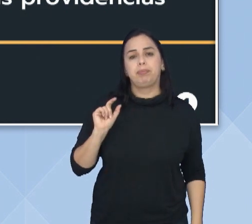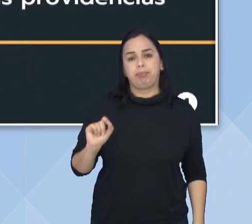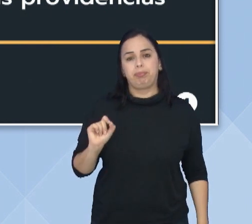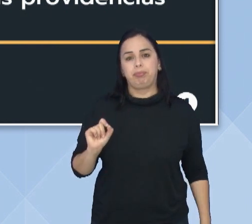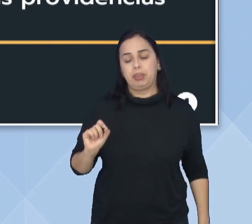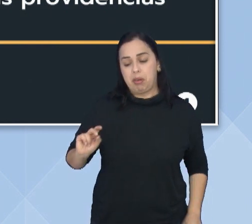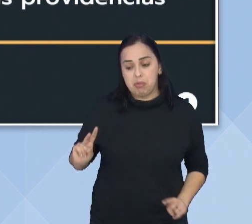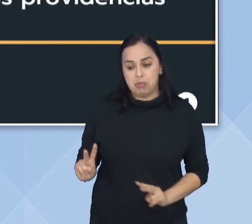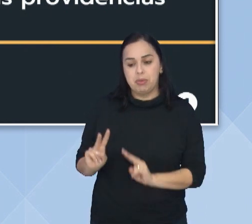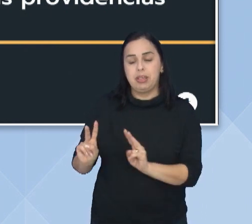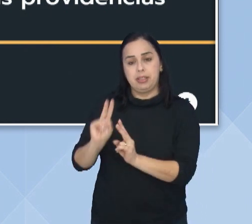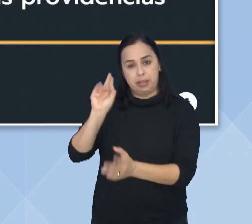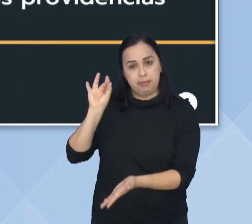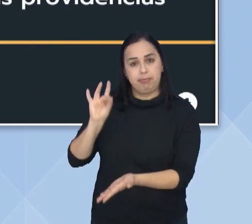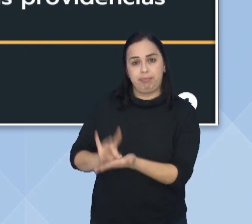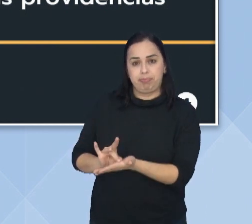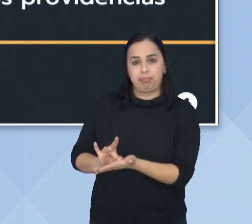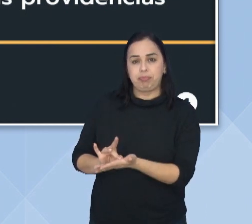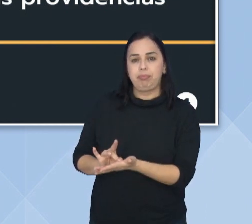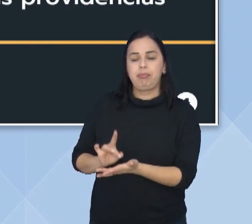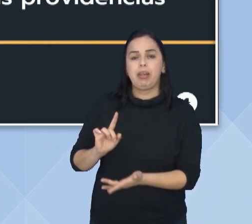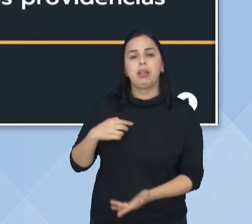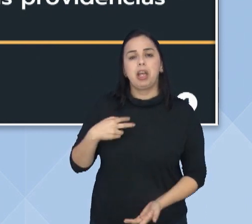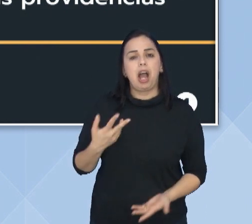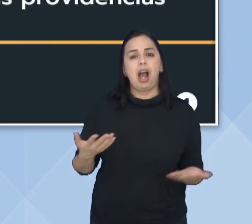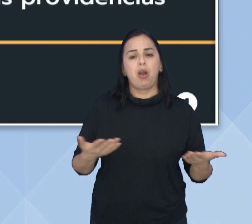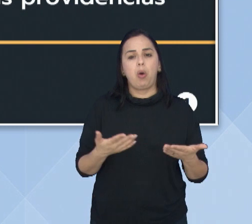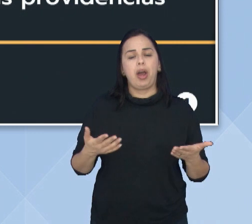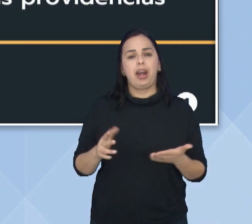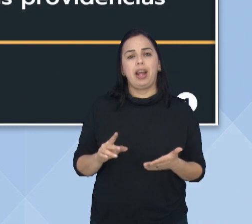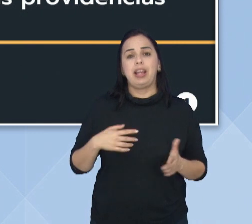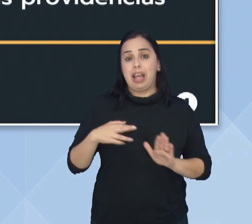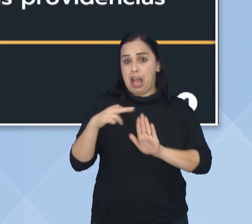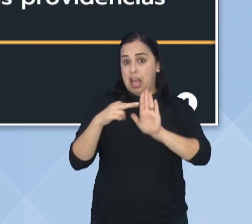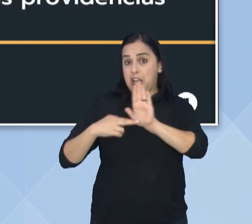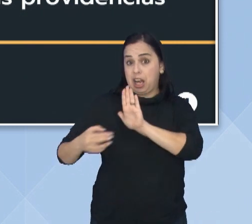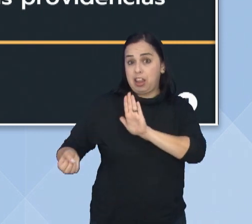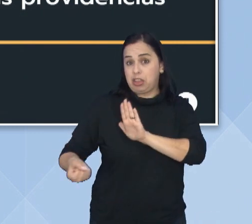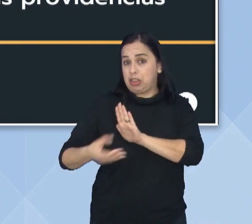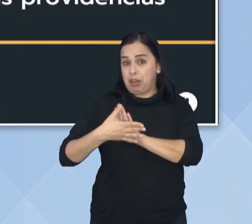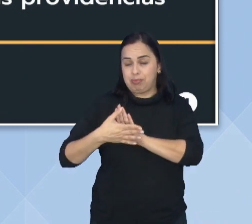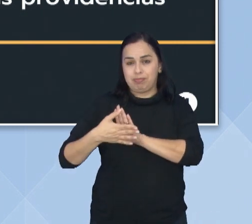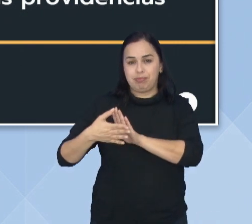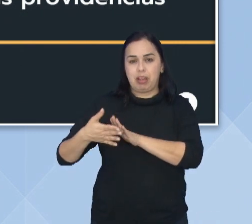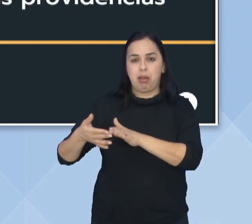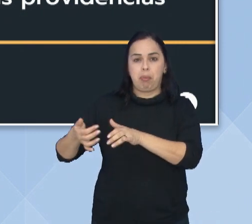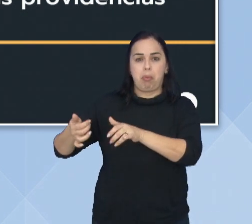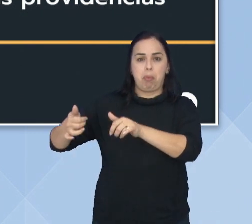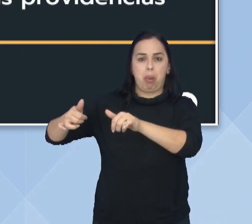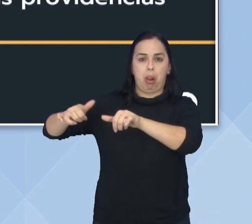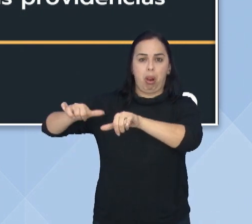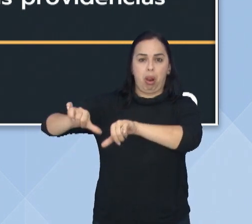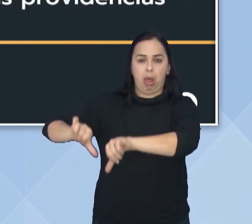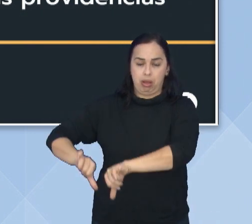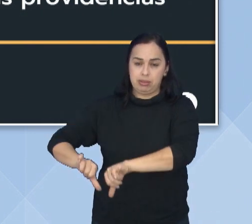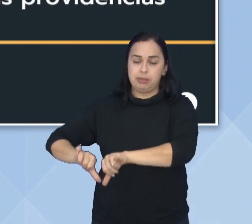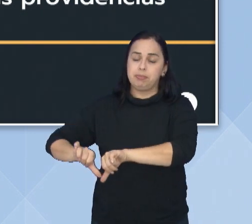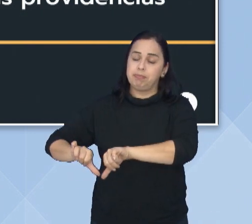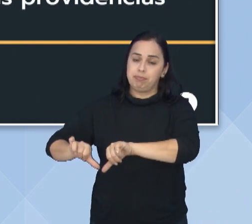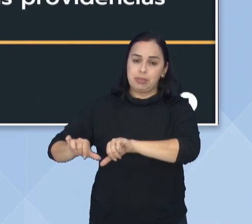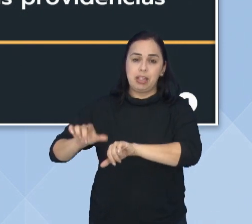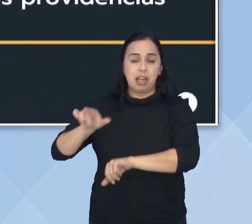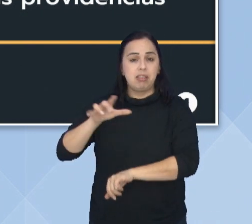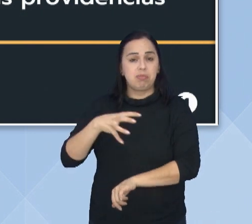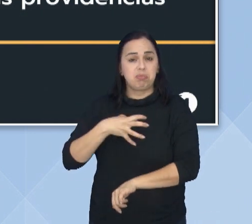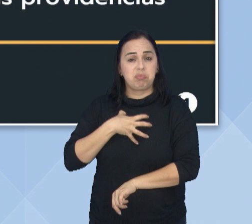uma valorização real, porque o que nós estamos vendo com essa nova realidade, uma desmotivação daqueles que